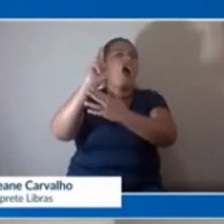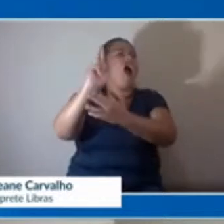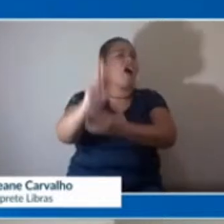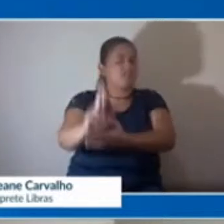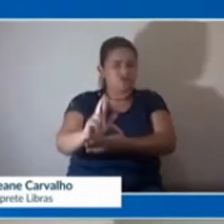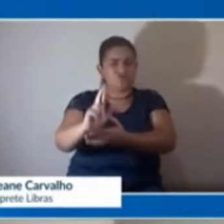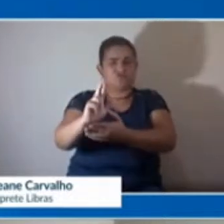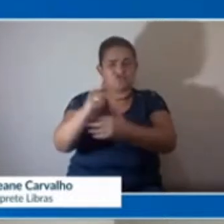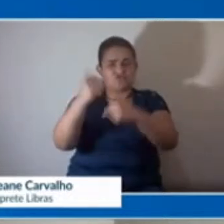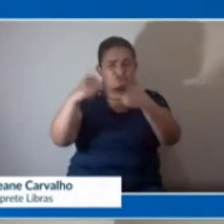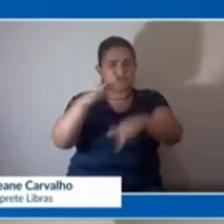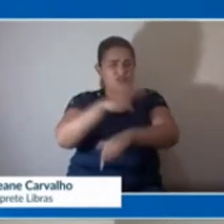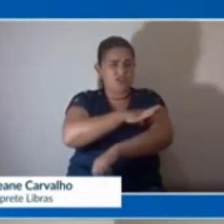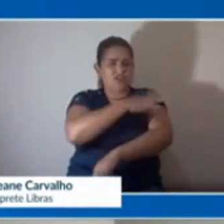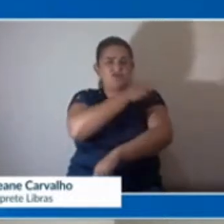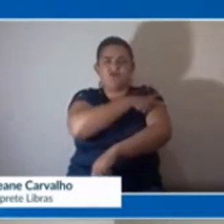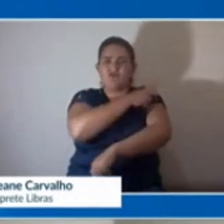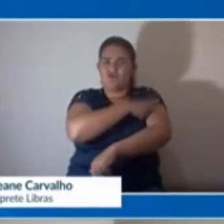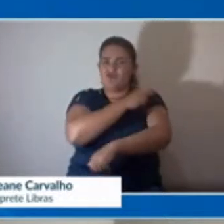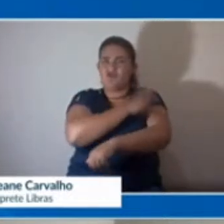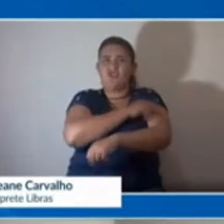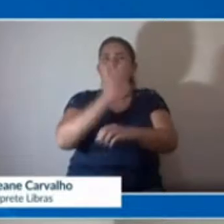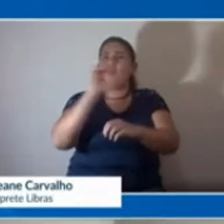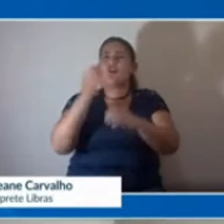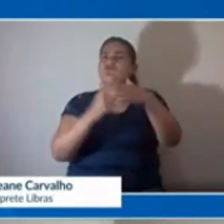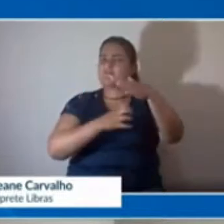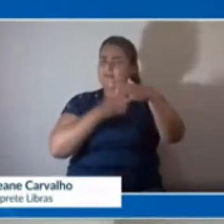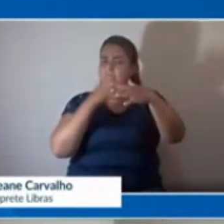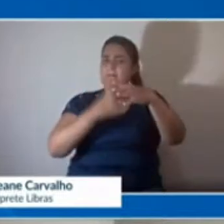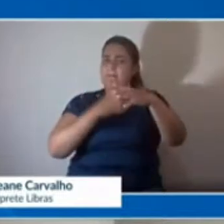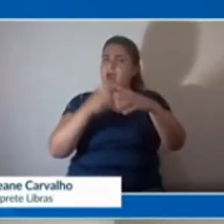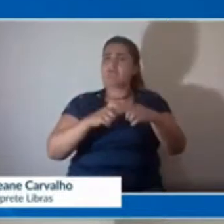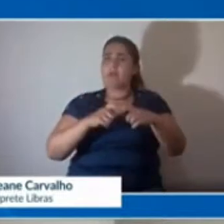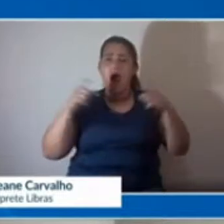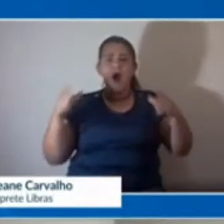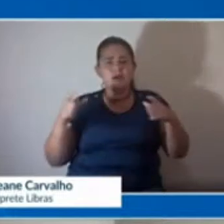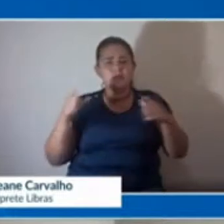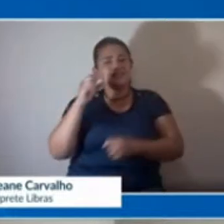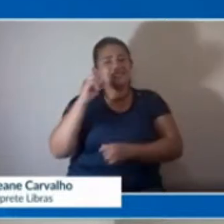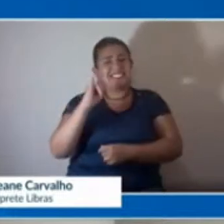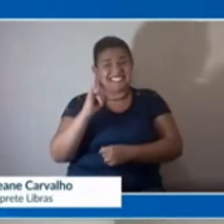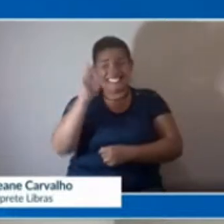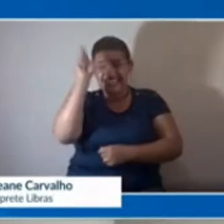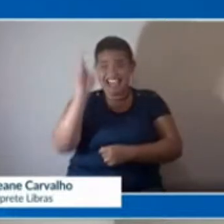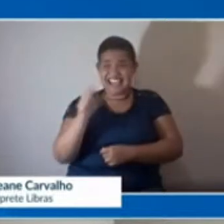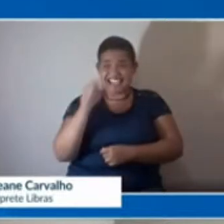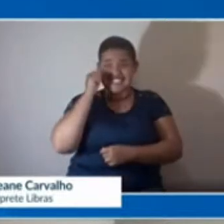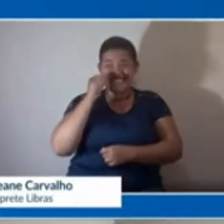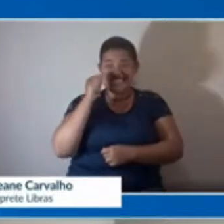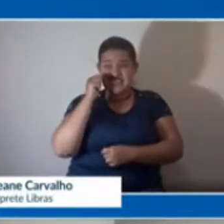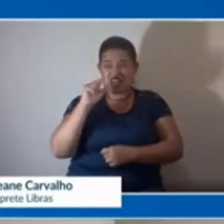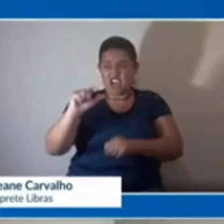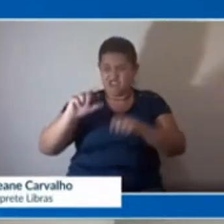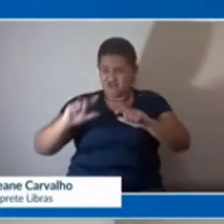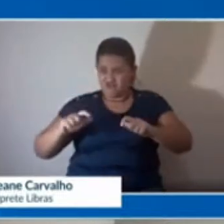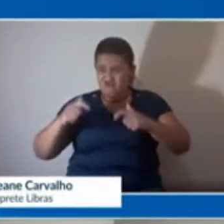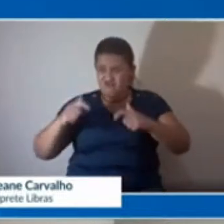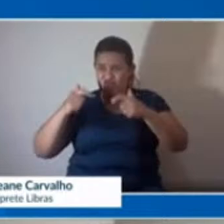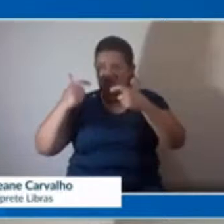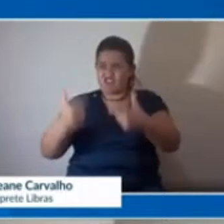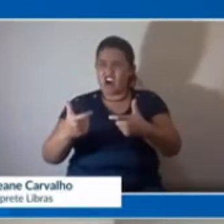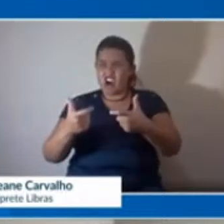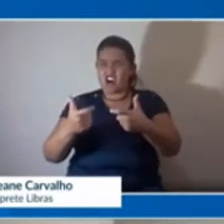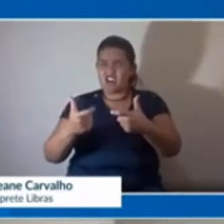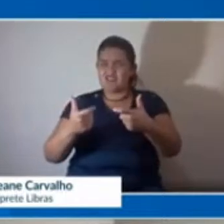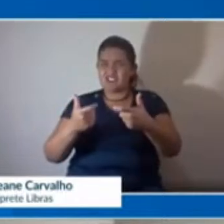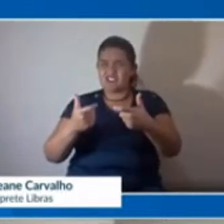comando de uma grande empresa, ou seja lá o que for, né? Se essa mulher não desconstrói esses estereótipos, essa cadeia